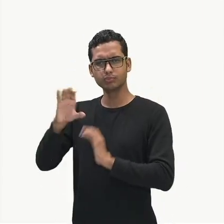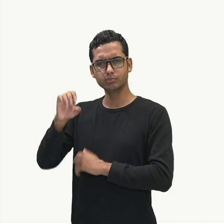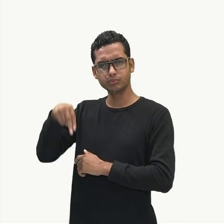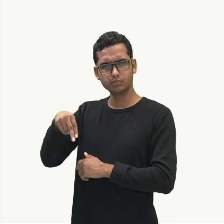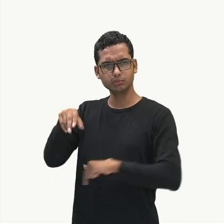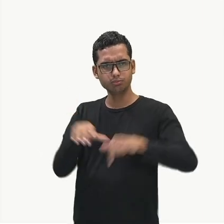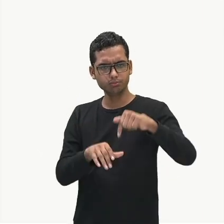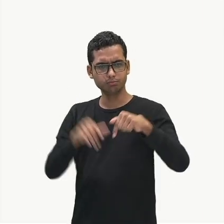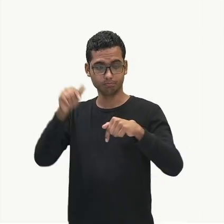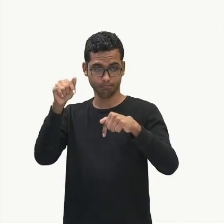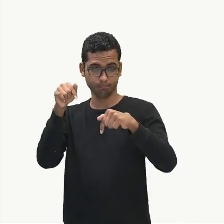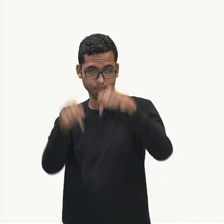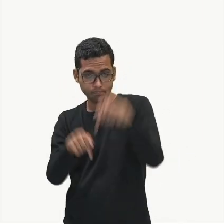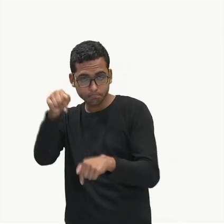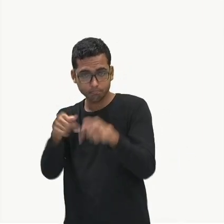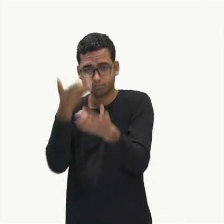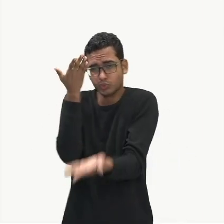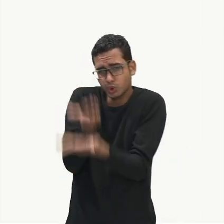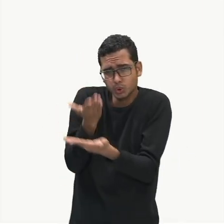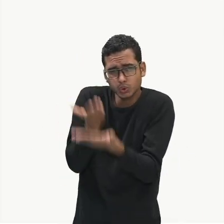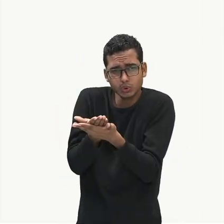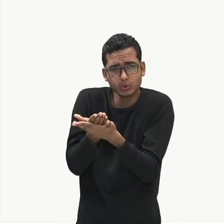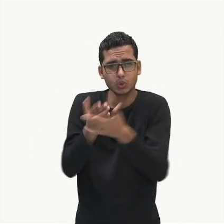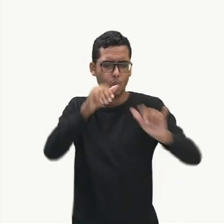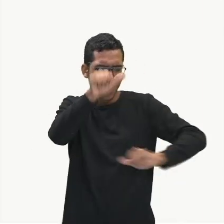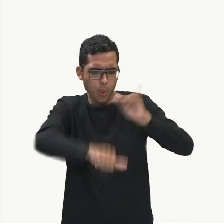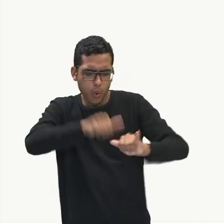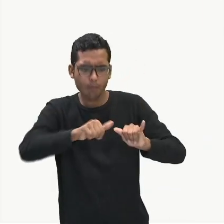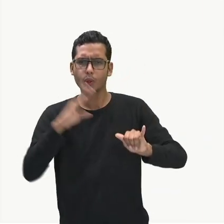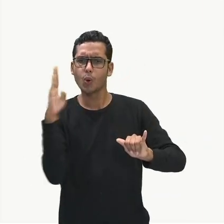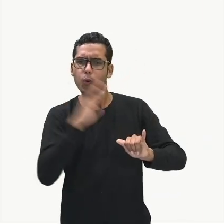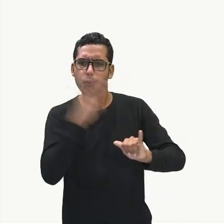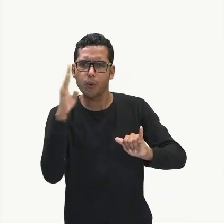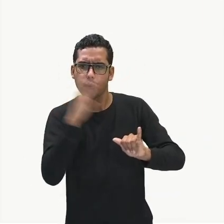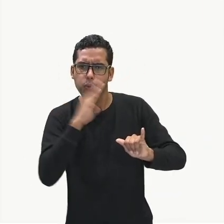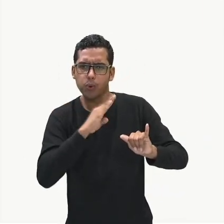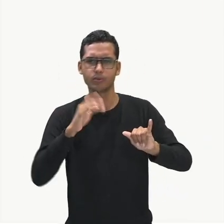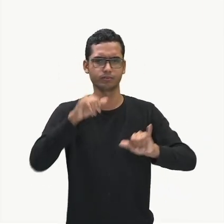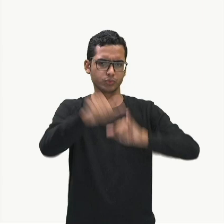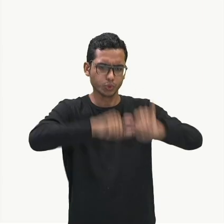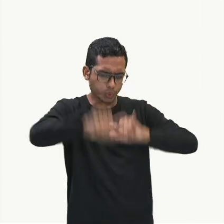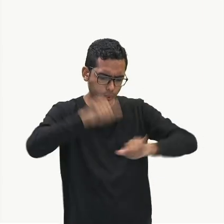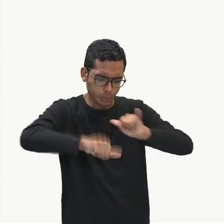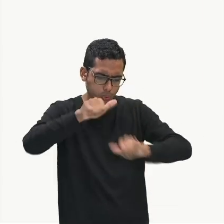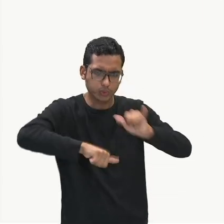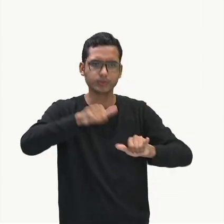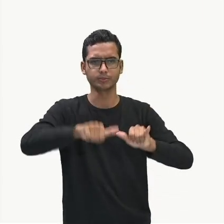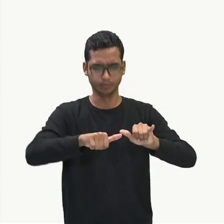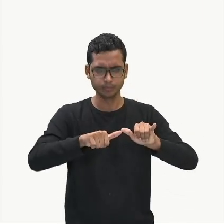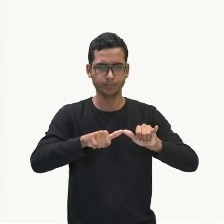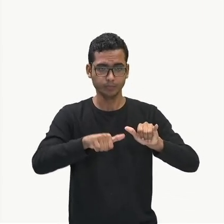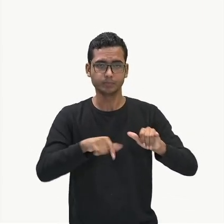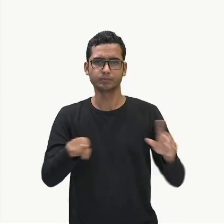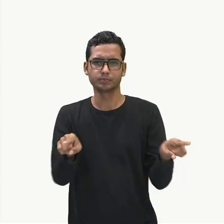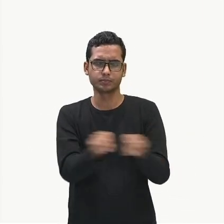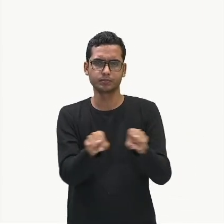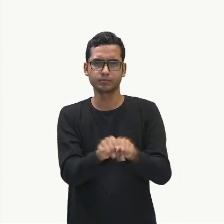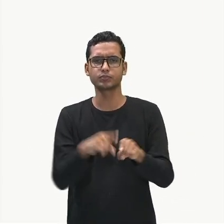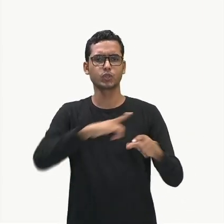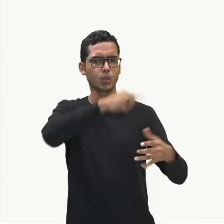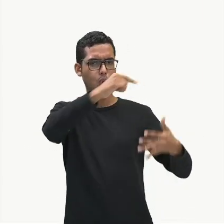que estuda a velocidade das reações químicas e